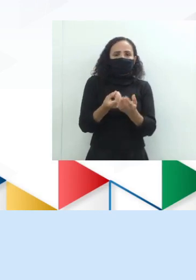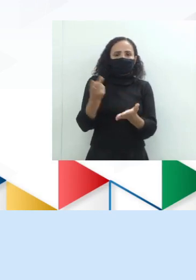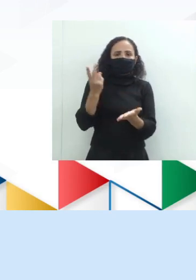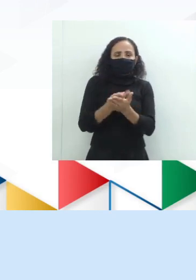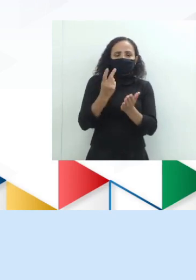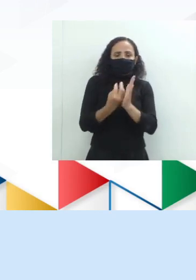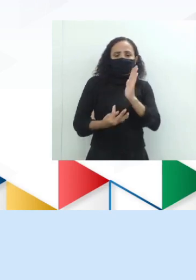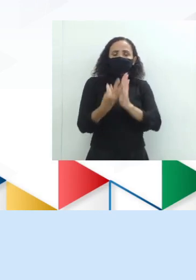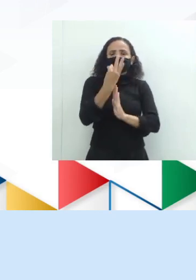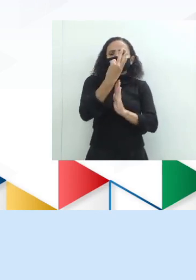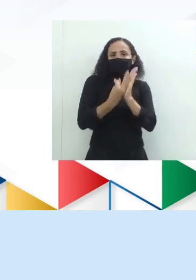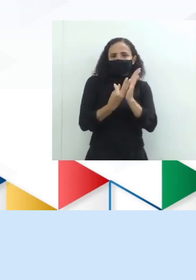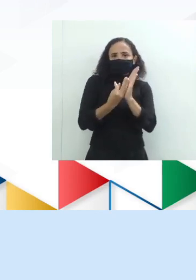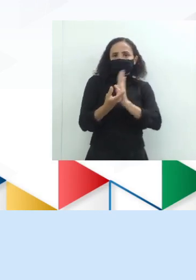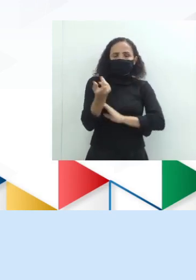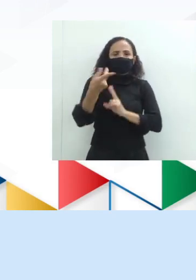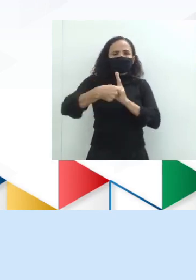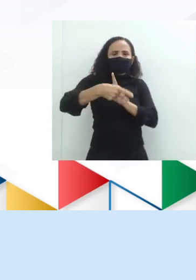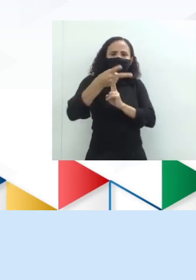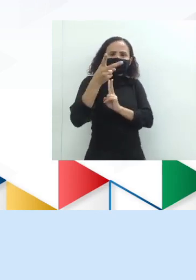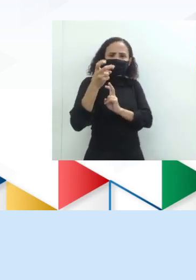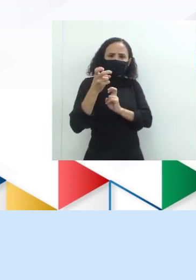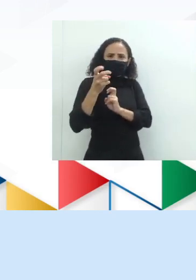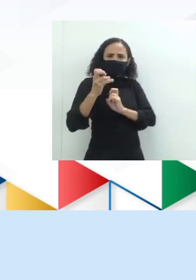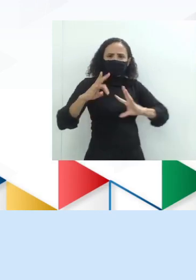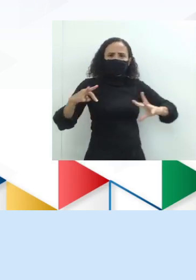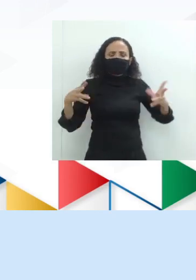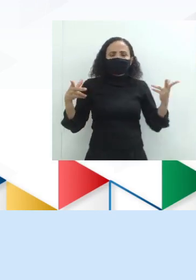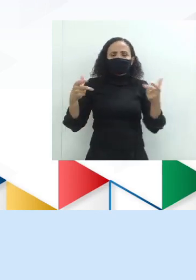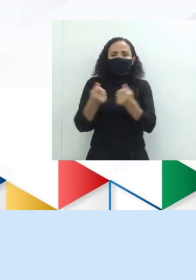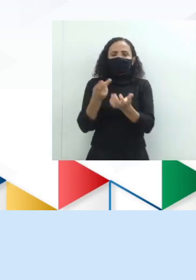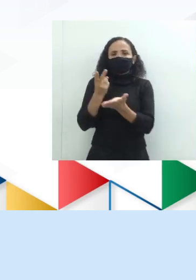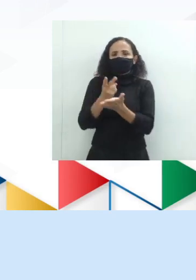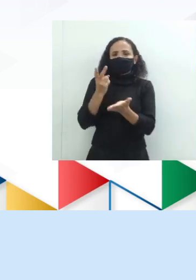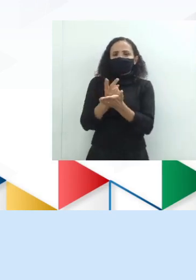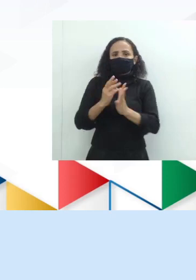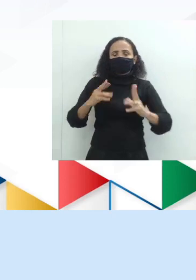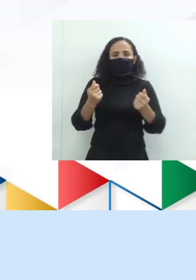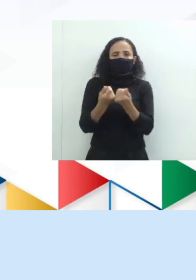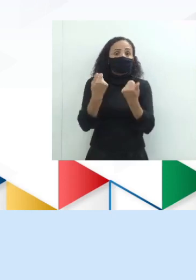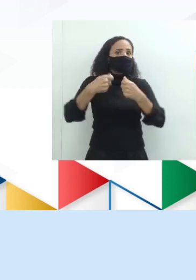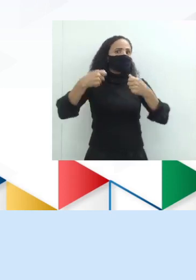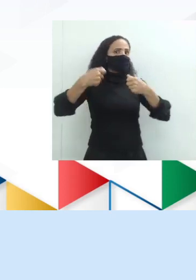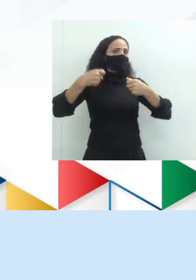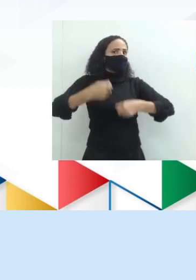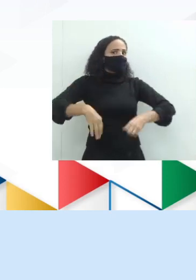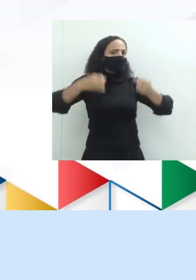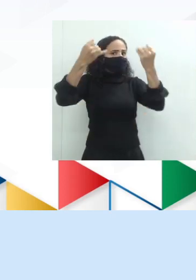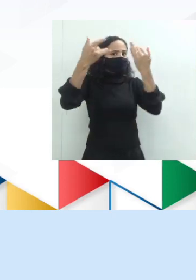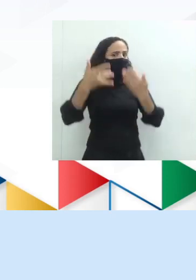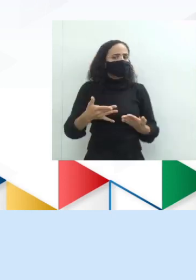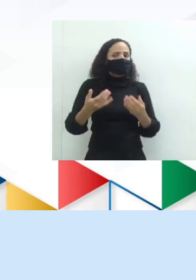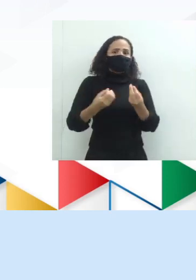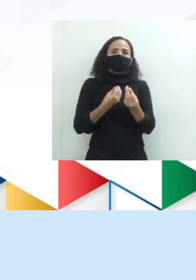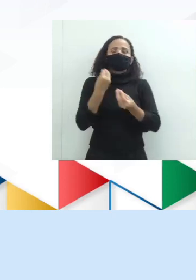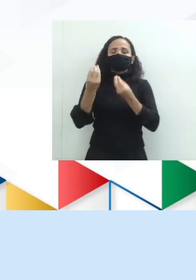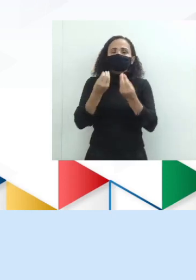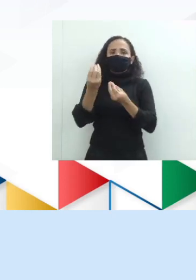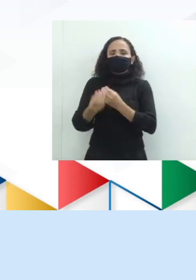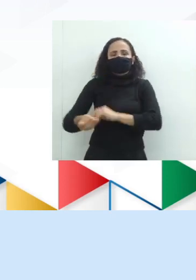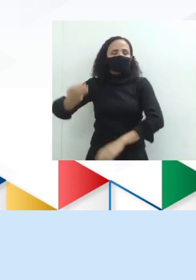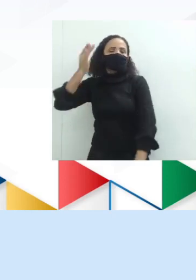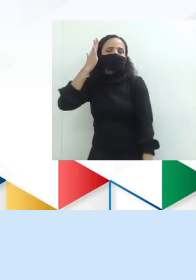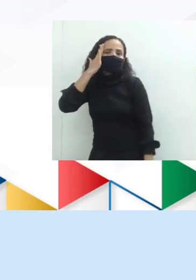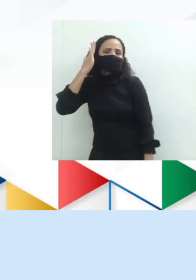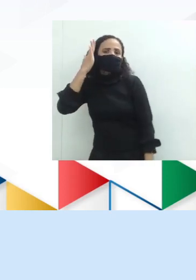da questão que eu vou identificar a especificidade do que eu tenho que fazer naquela questão. Então, se eu